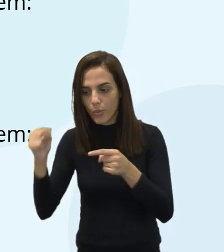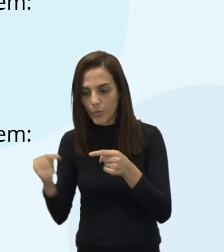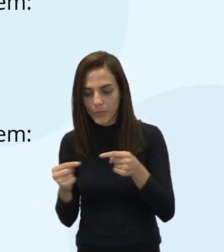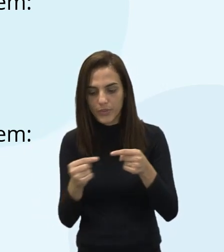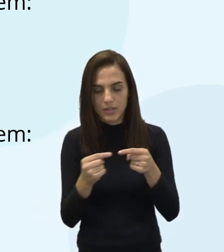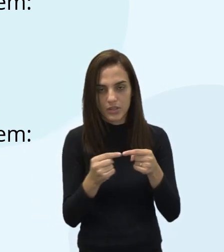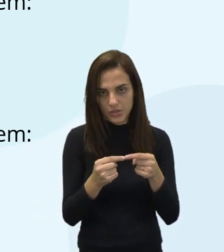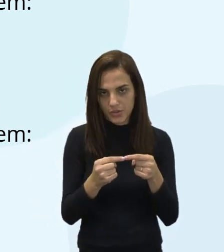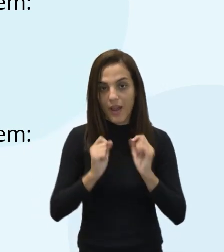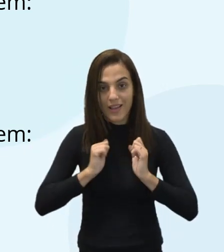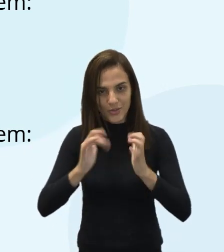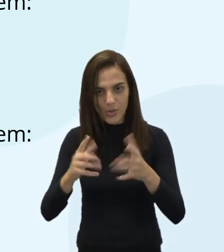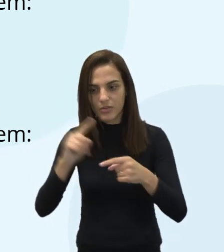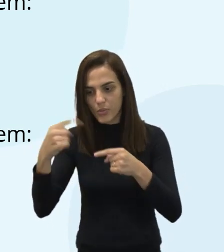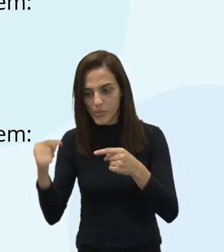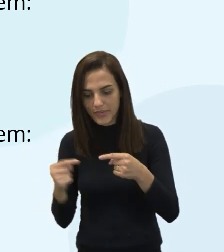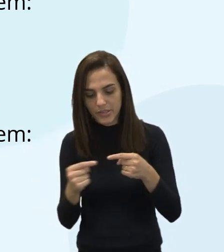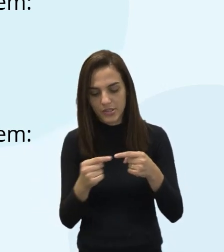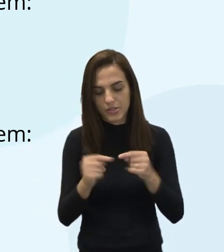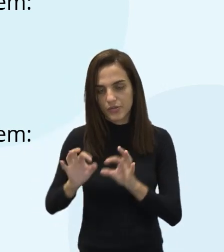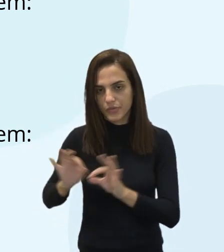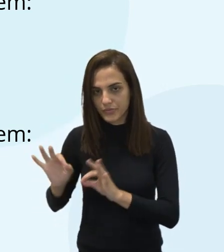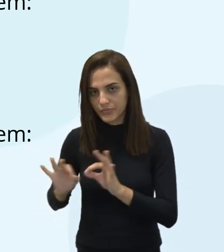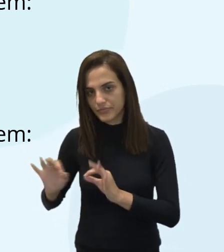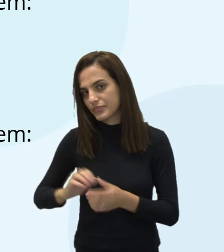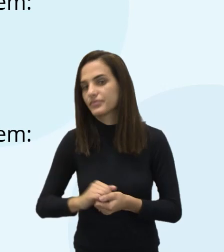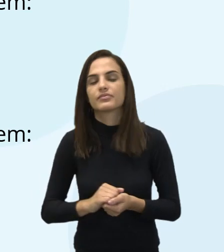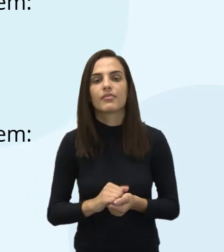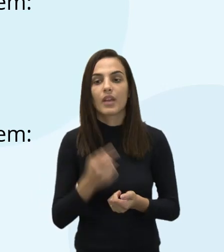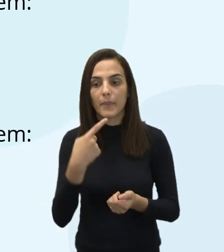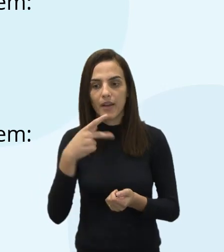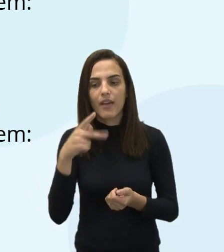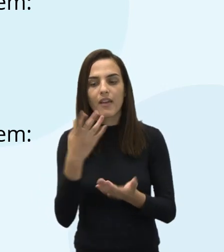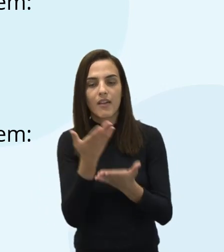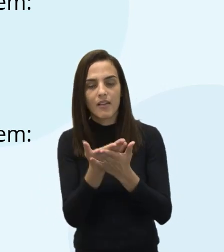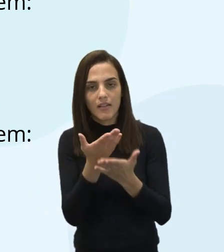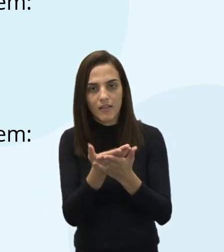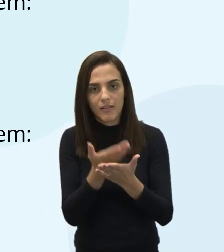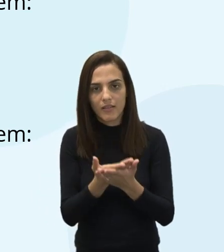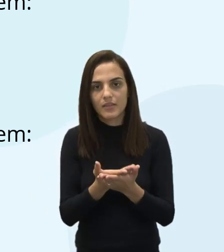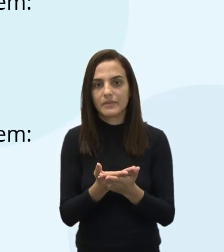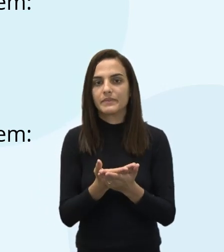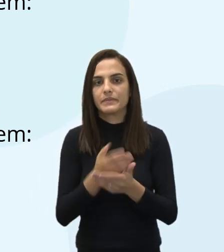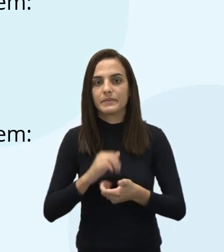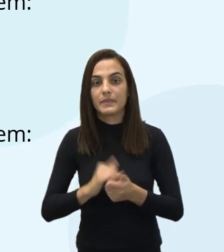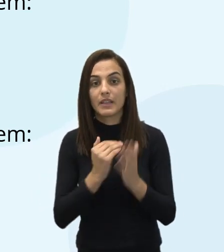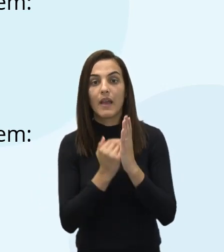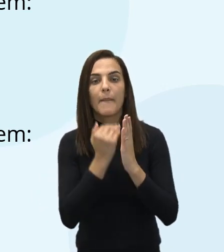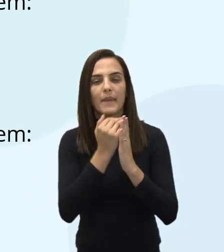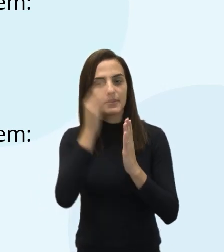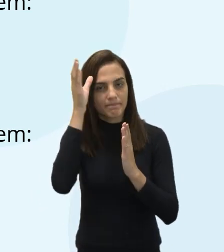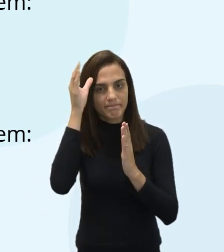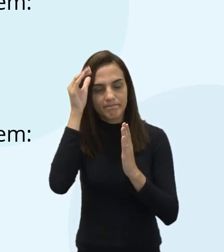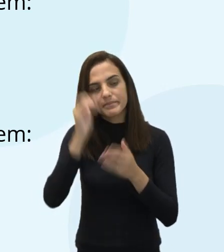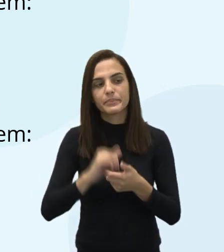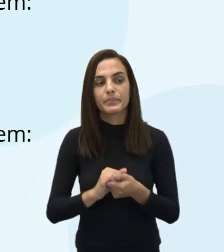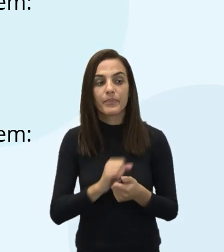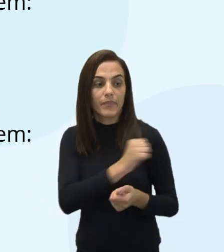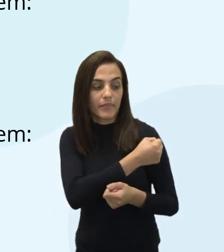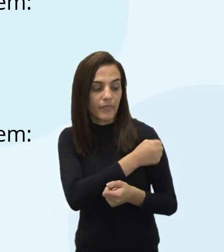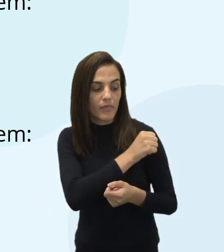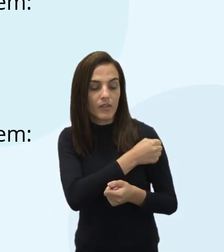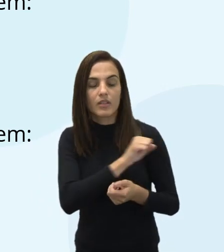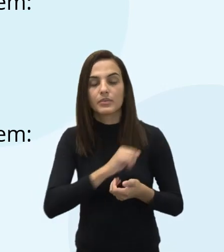e principalmente a capacidade de se organizar, para ele poder estudar, fazer isso de forma mais consciente. No oitavo